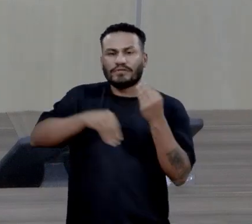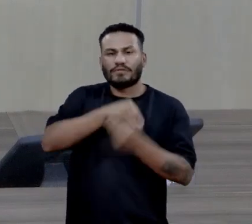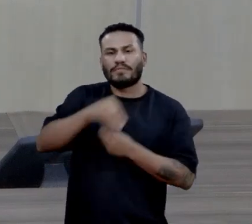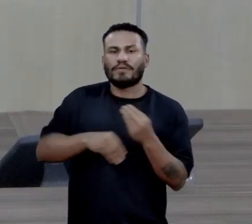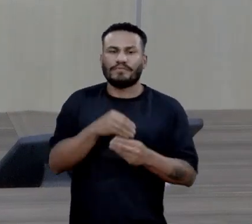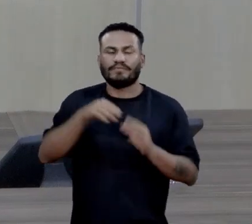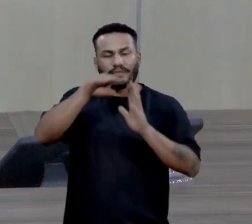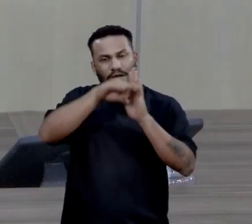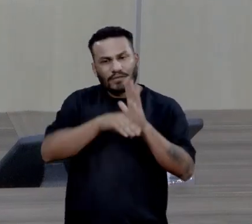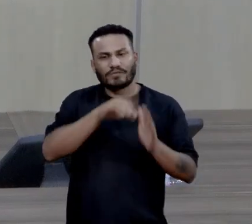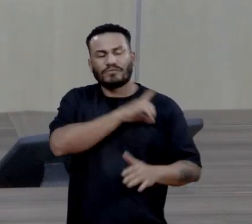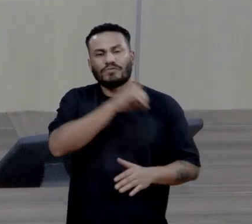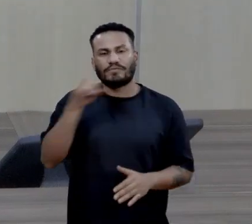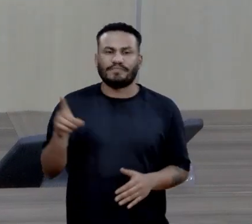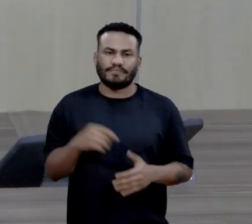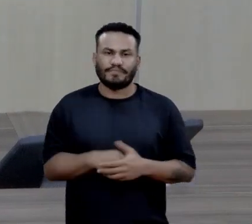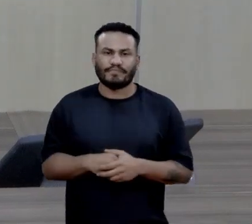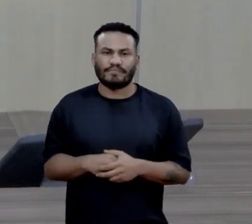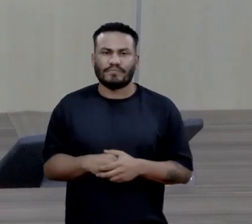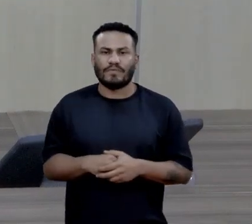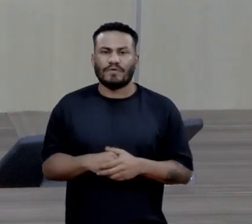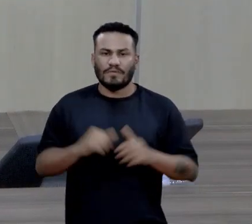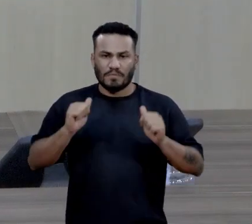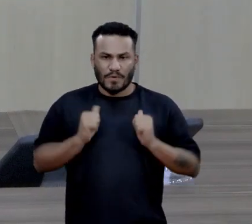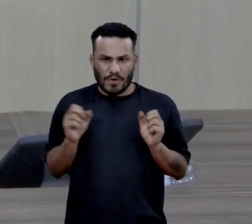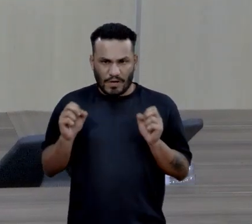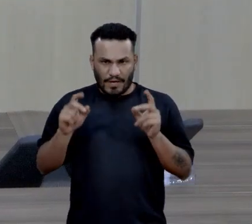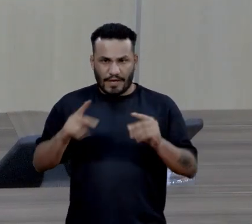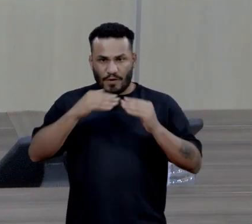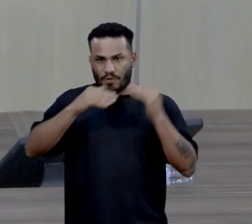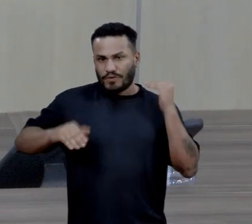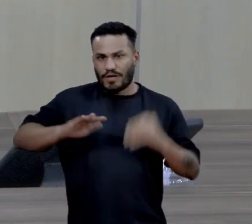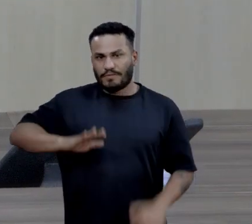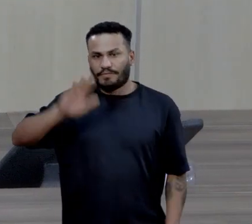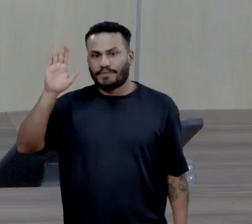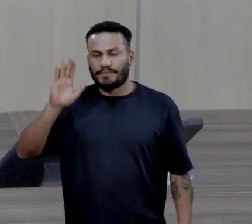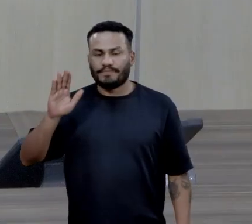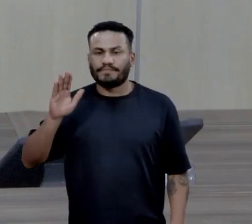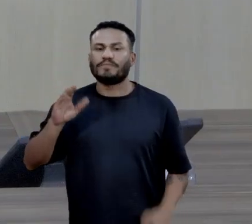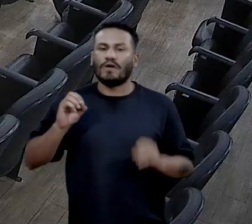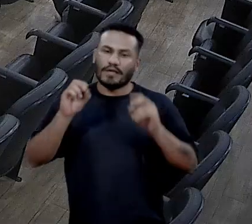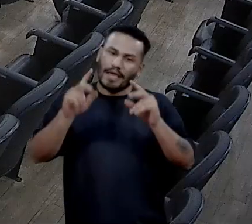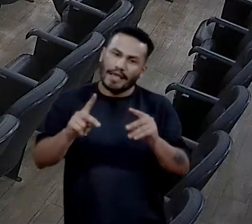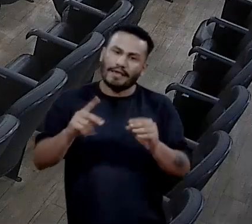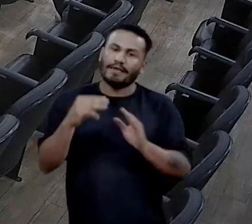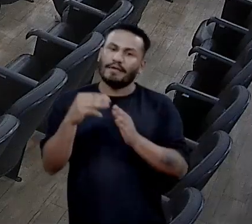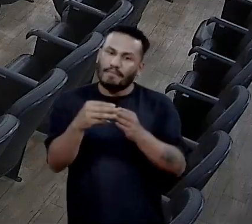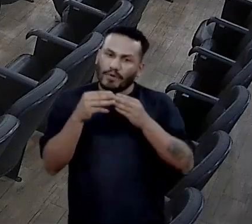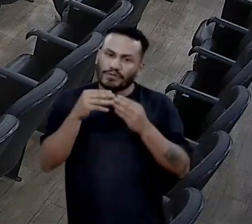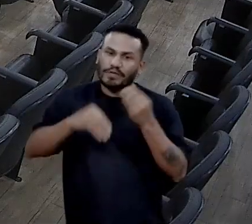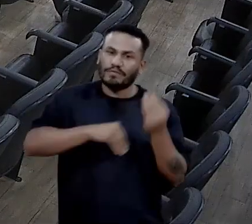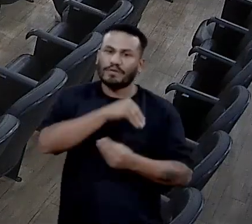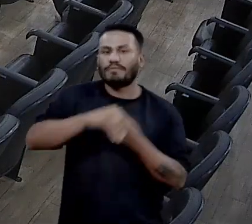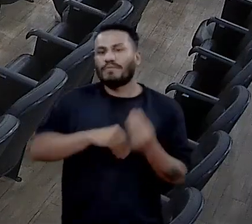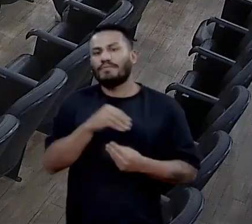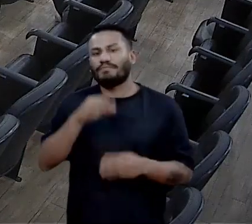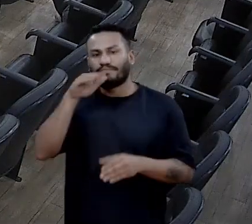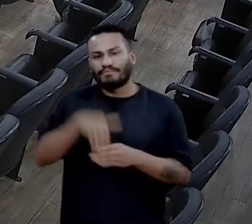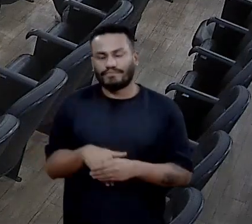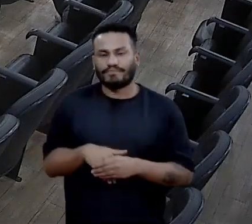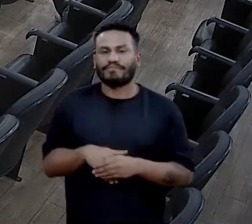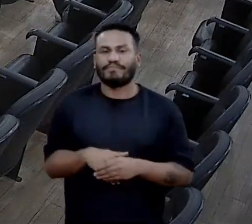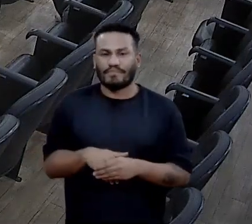moções constantes da ordem do dia. Os favoráveis permanecem como estão, os contrários se manifestem. Ok, em votação englobada das